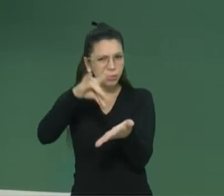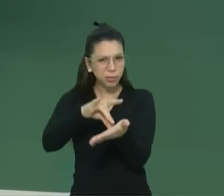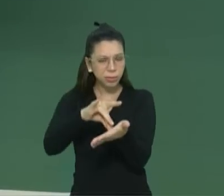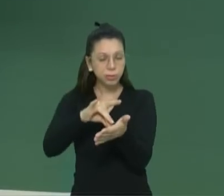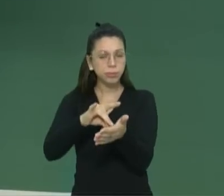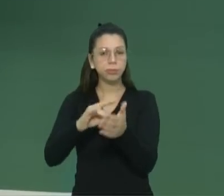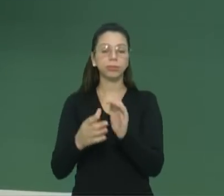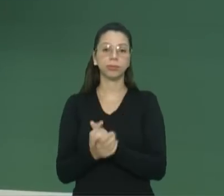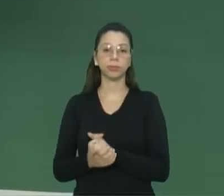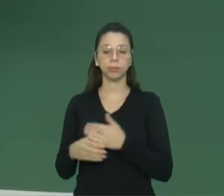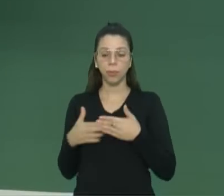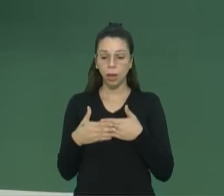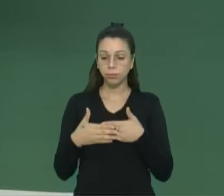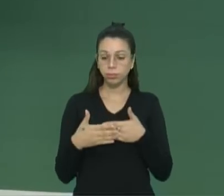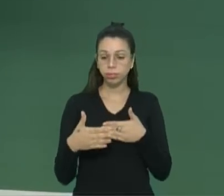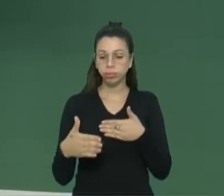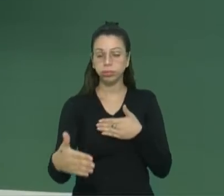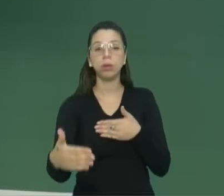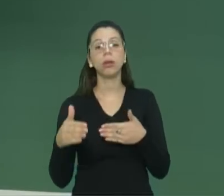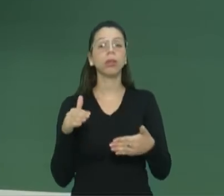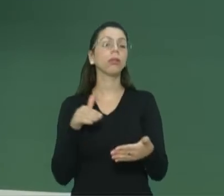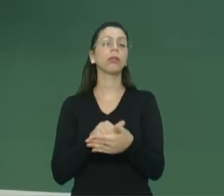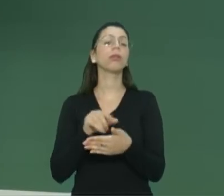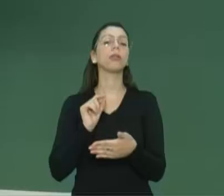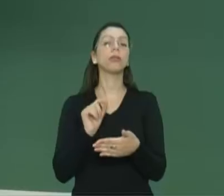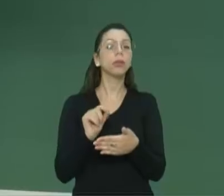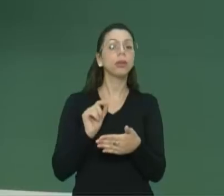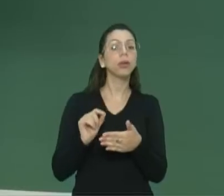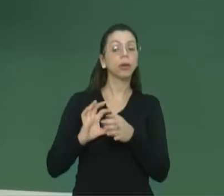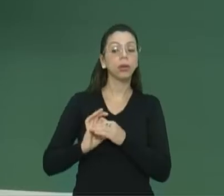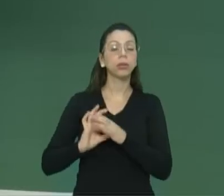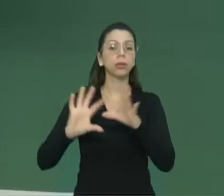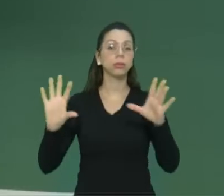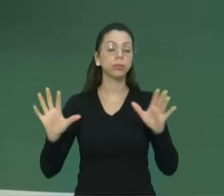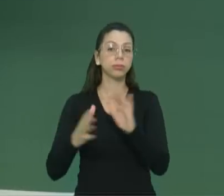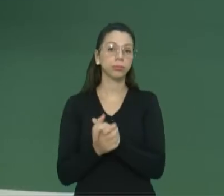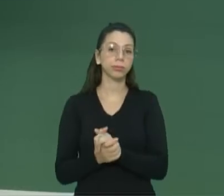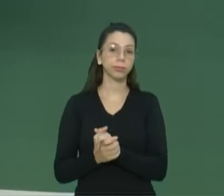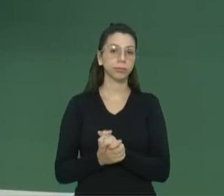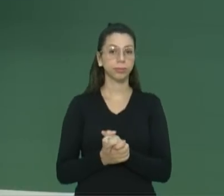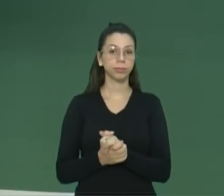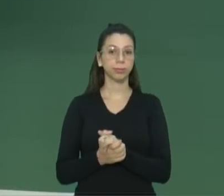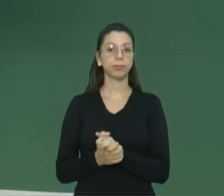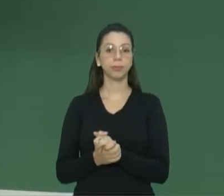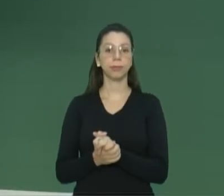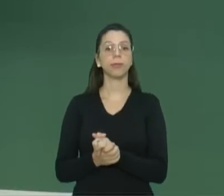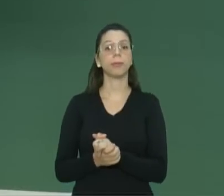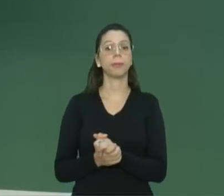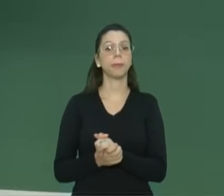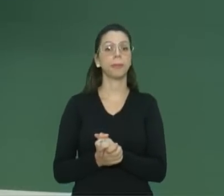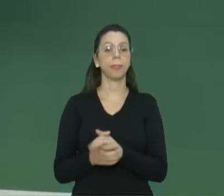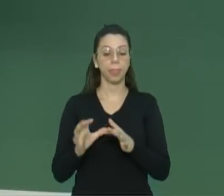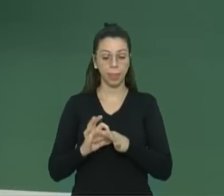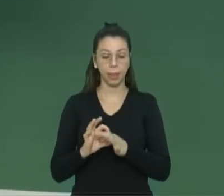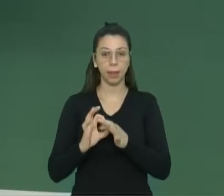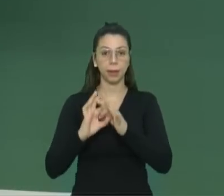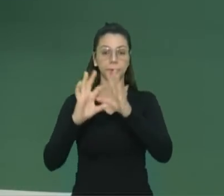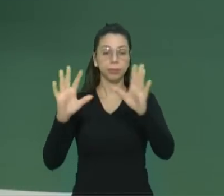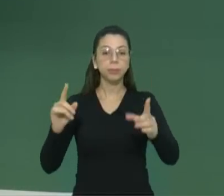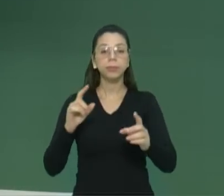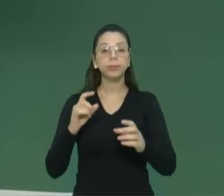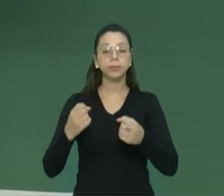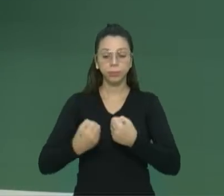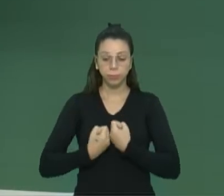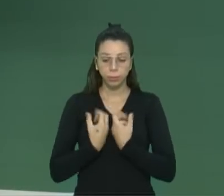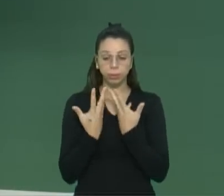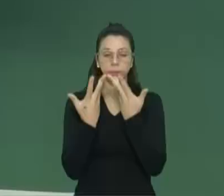Até onde vai essa liberdade? Ou seja, até onde vai a atuação dessa forma de